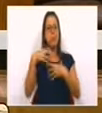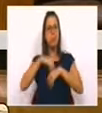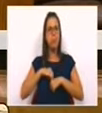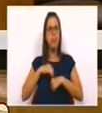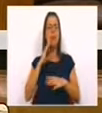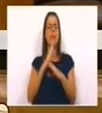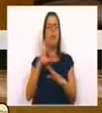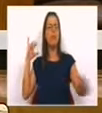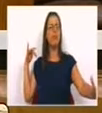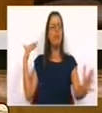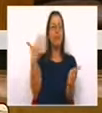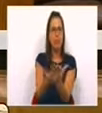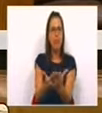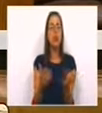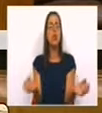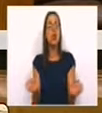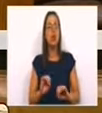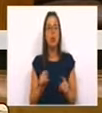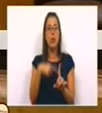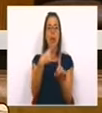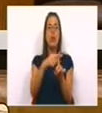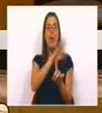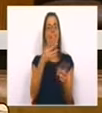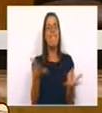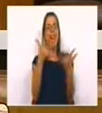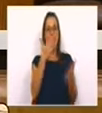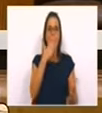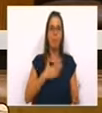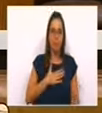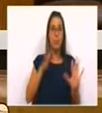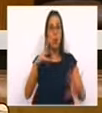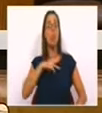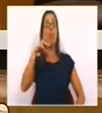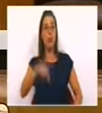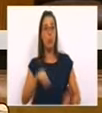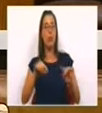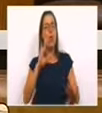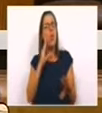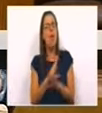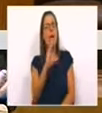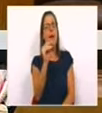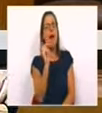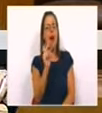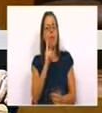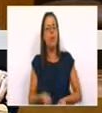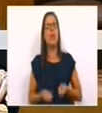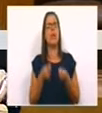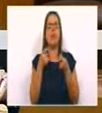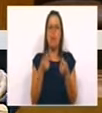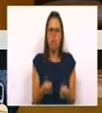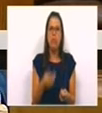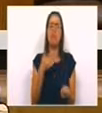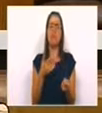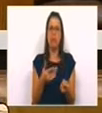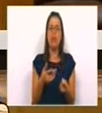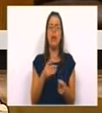dos últimos 15 anos não têm tido o sucesso esperado. Em Portugal, registou-se na última década um investimento muito